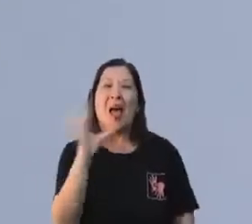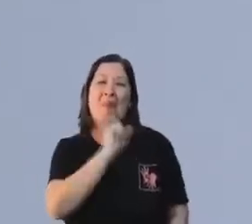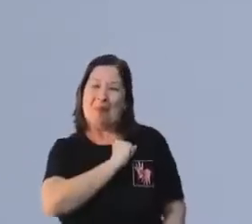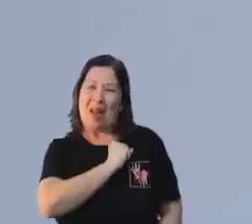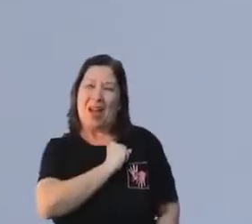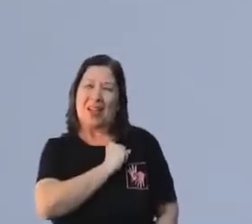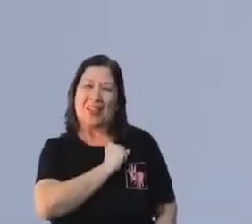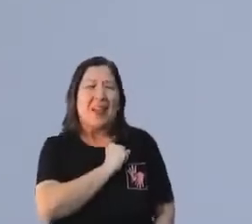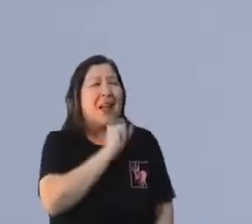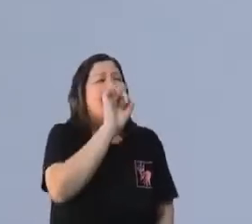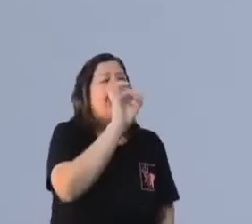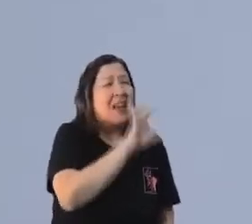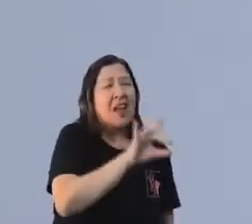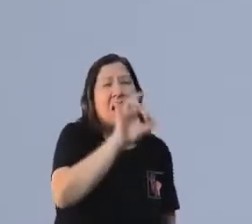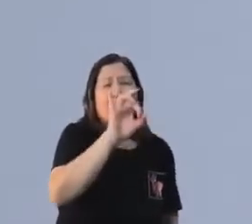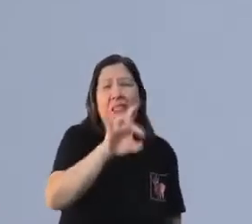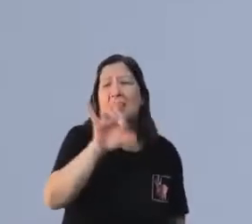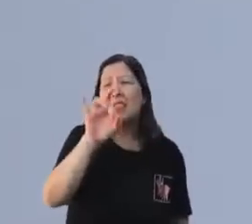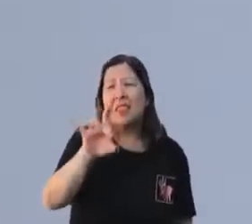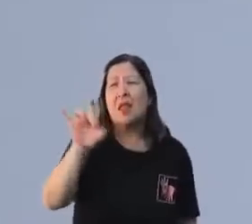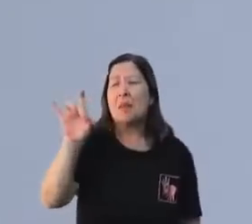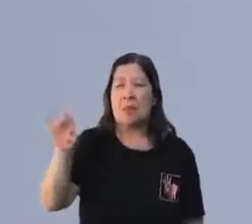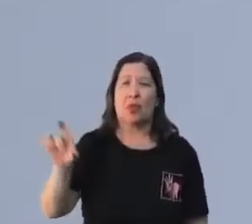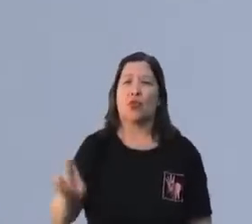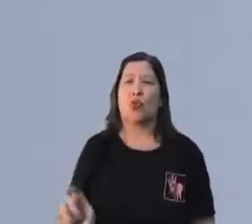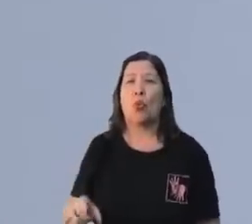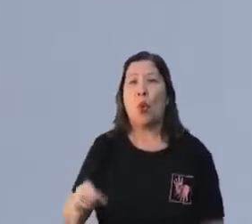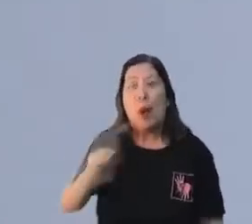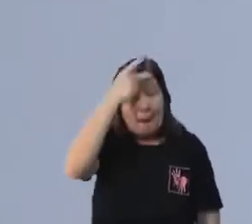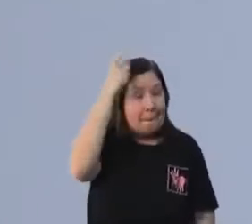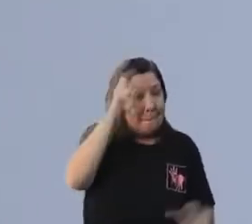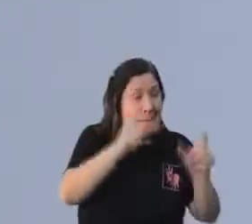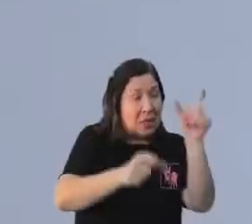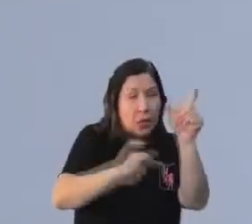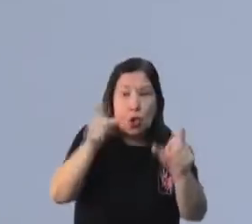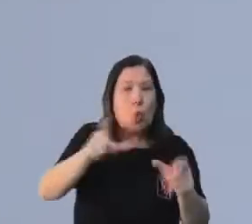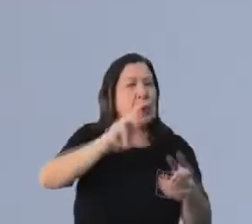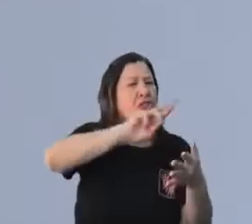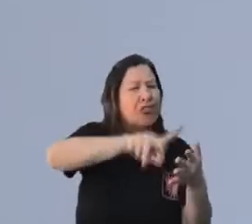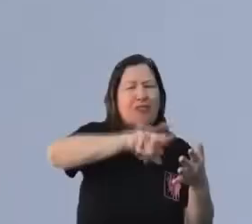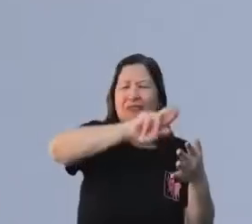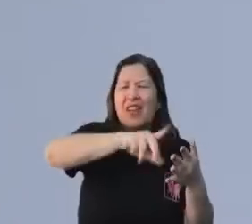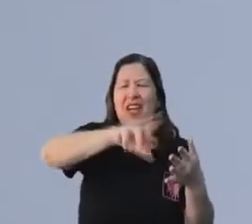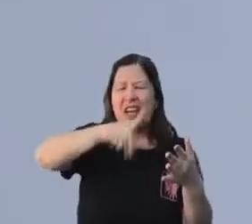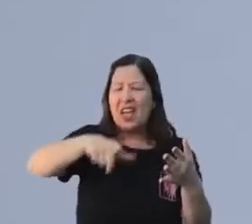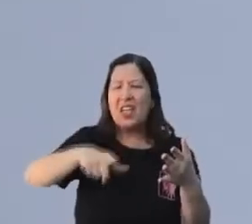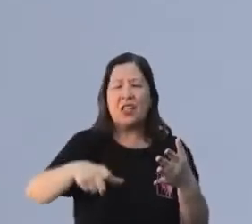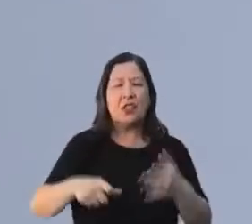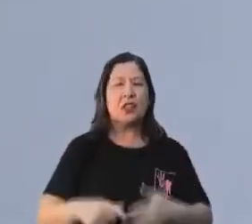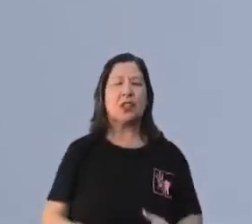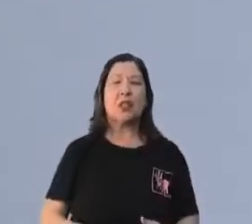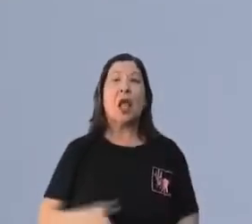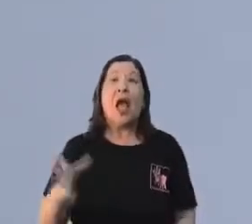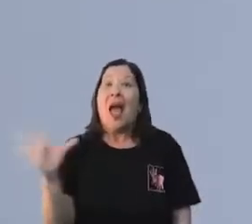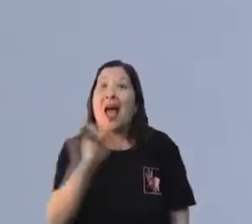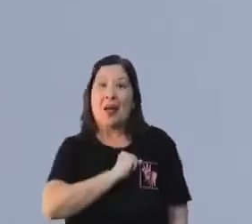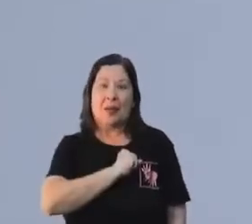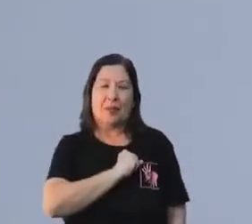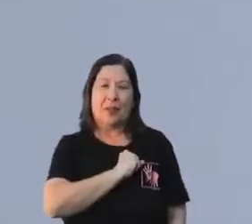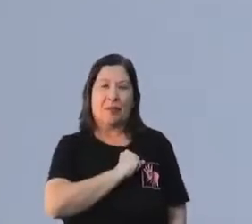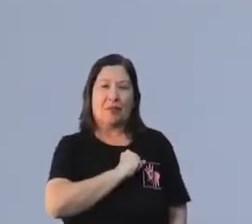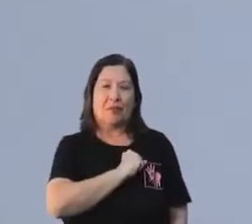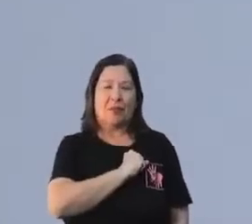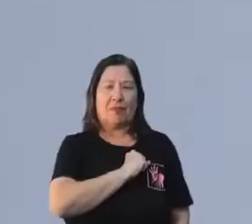Essa mulher é incógnita nos evangelhos sinóticos, porque este fato está relatado nos 3 evangelhos, nos